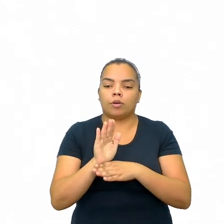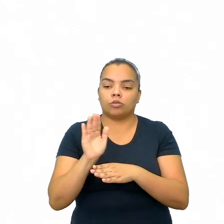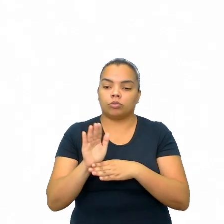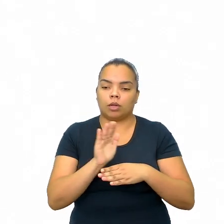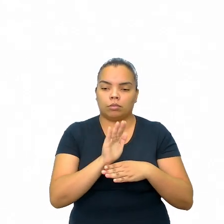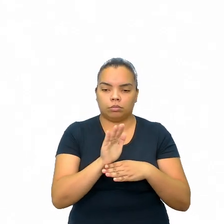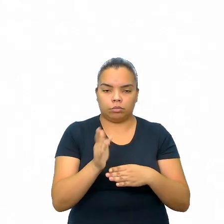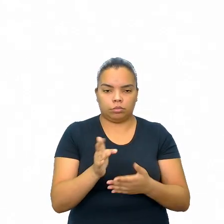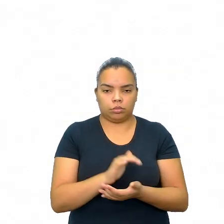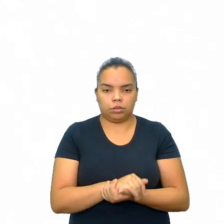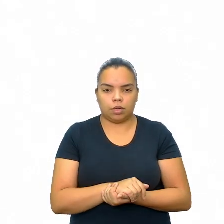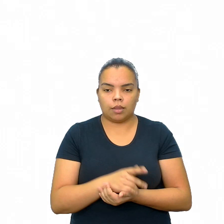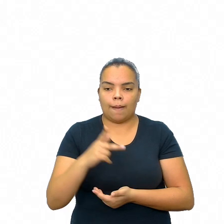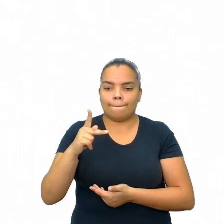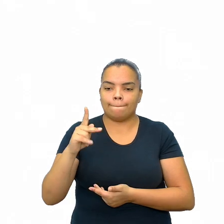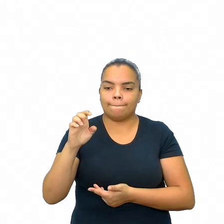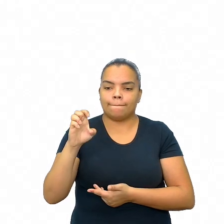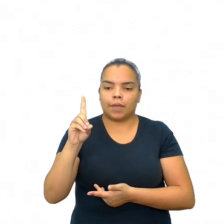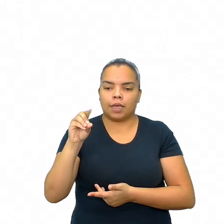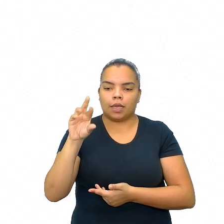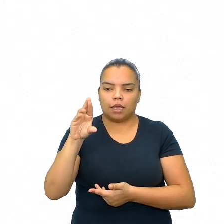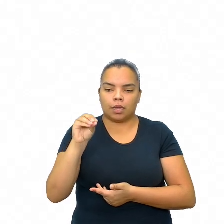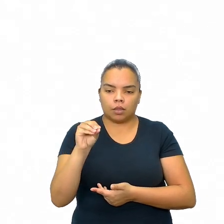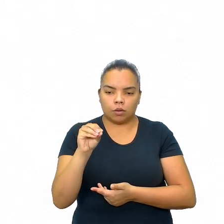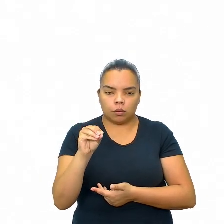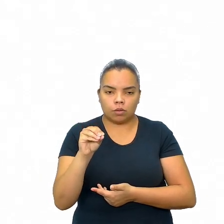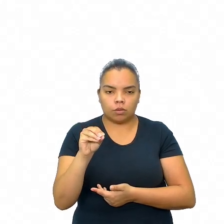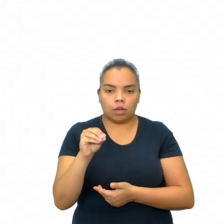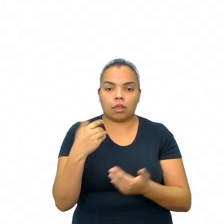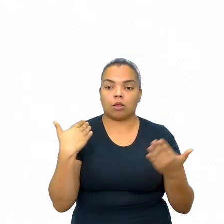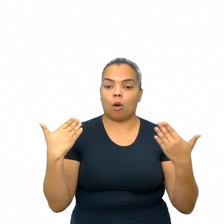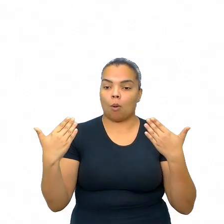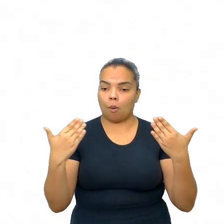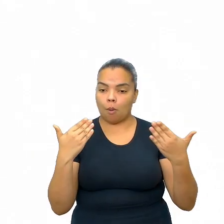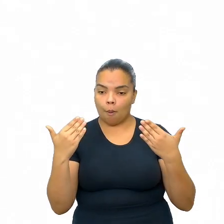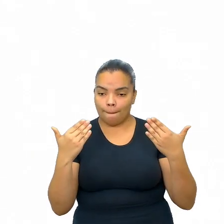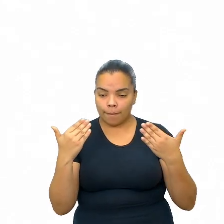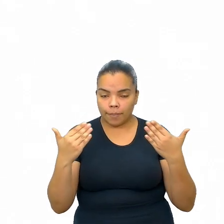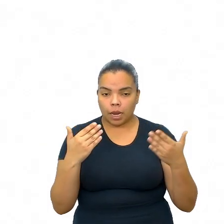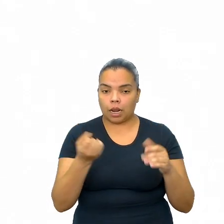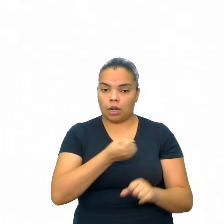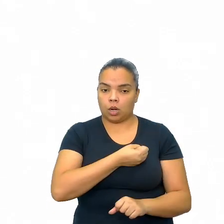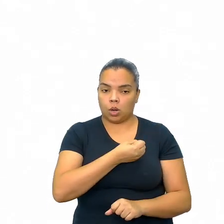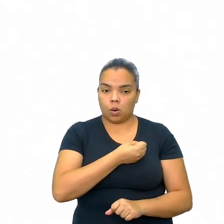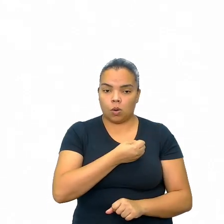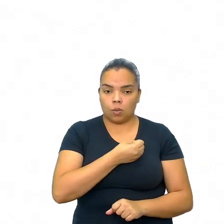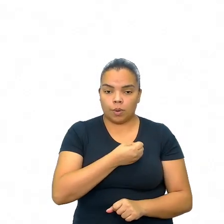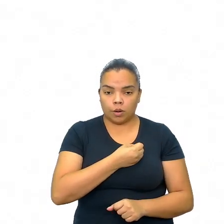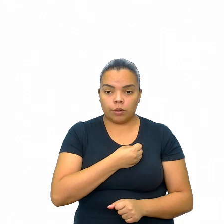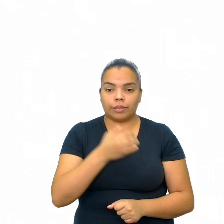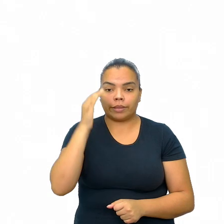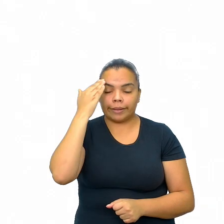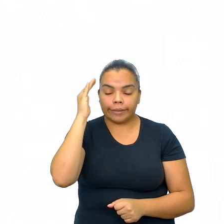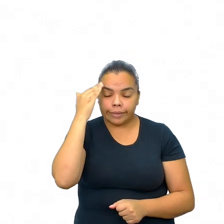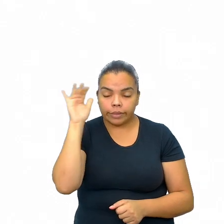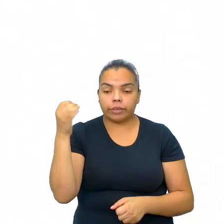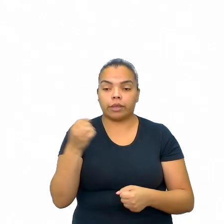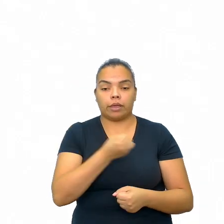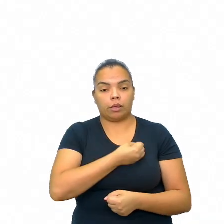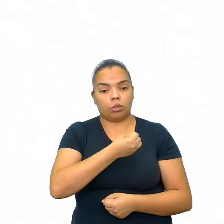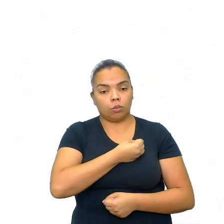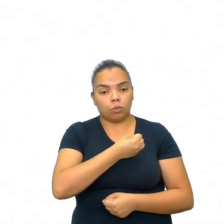o Pedro. As situações em que ele tem que comparar números, produzir ou interpretar números, a busca